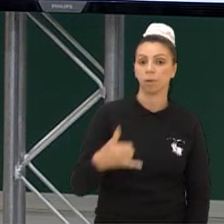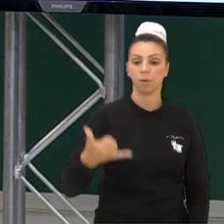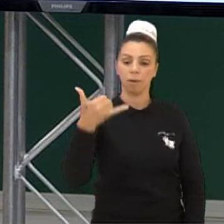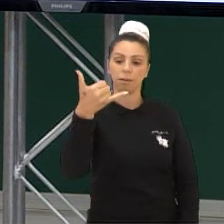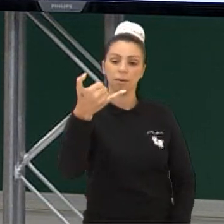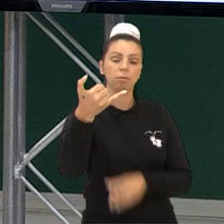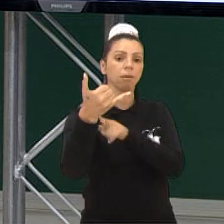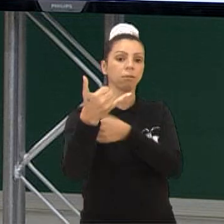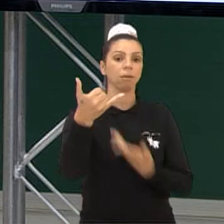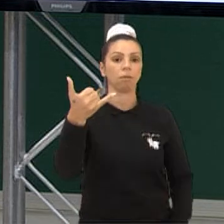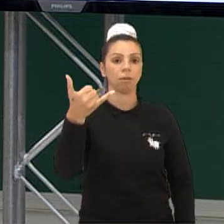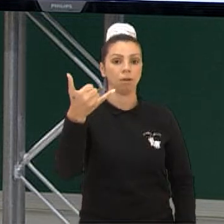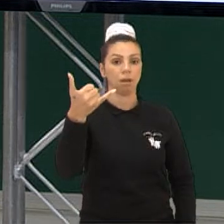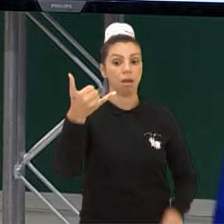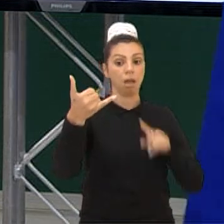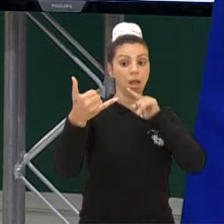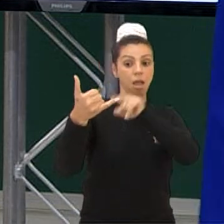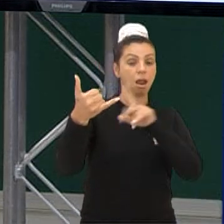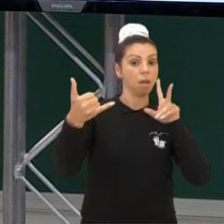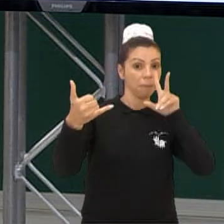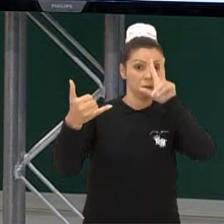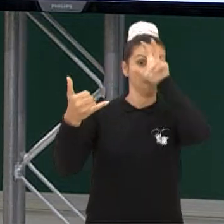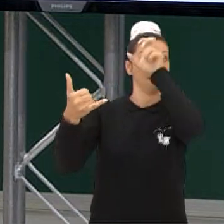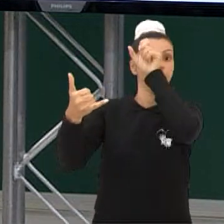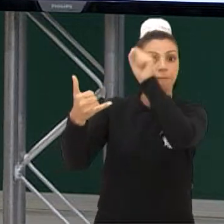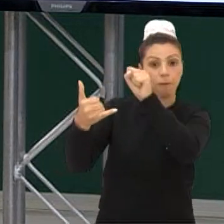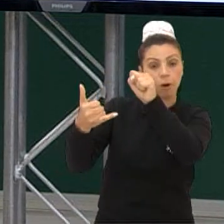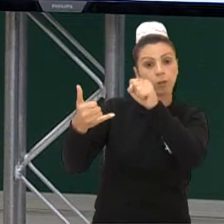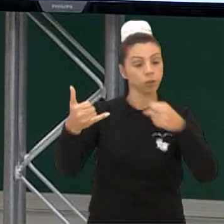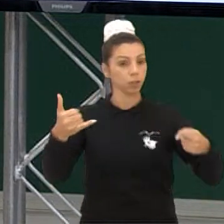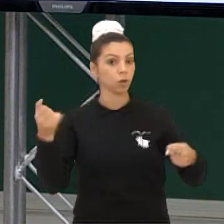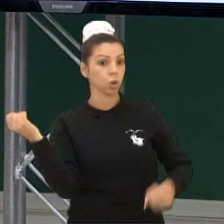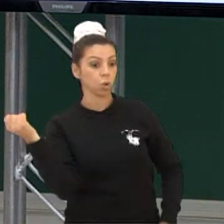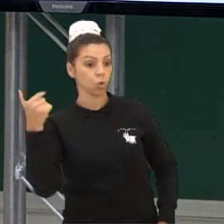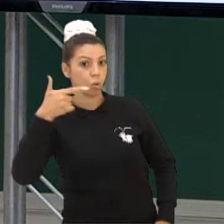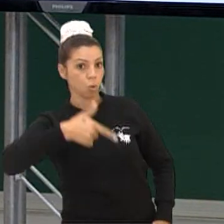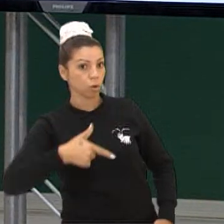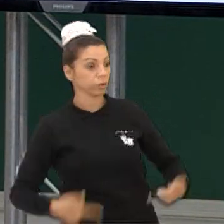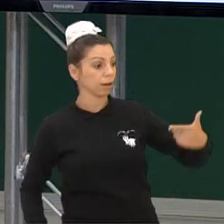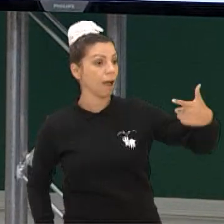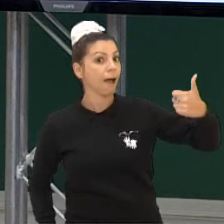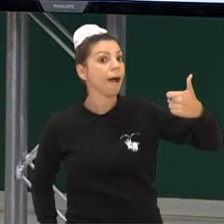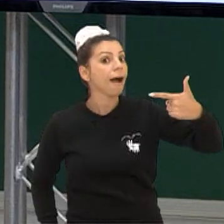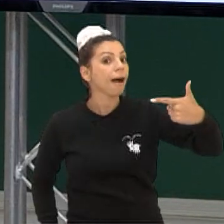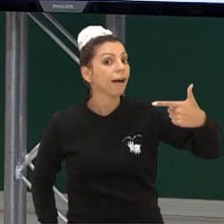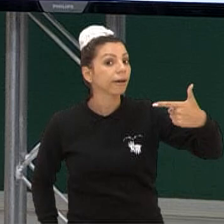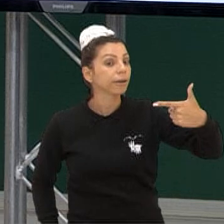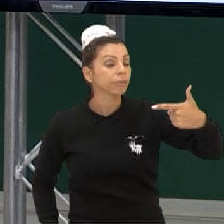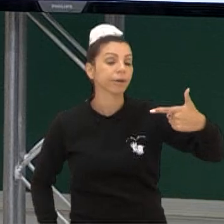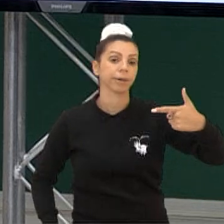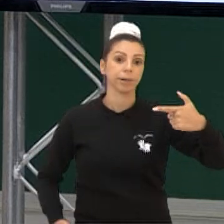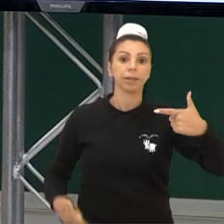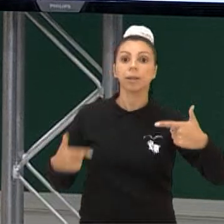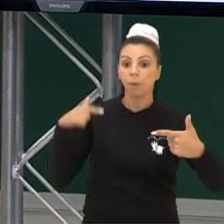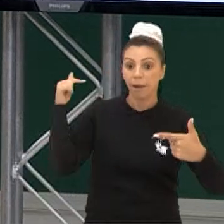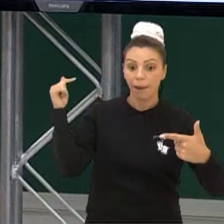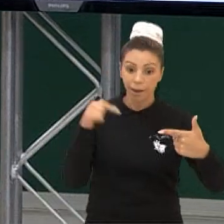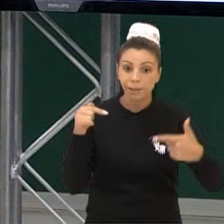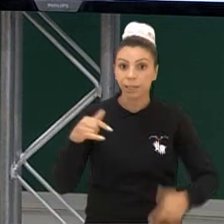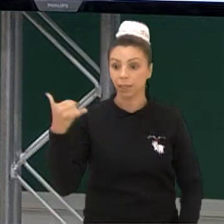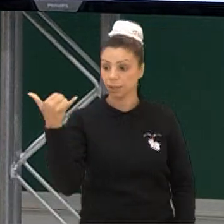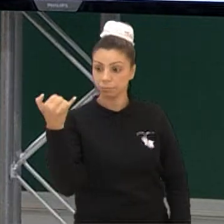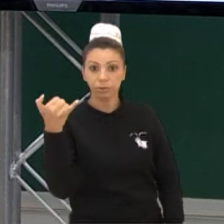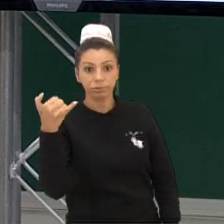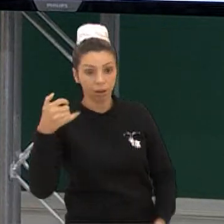essa caneta ela é mais forte que uma arma de fogo. E que conceito estou colocando? Estou colocando que essa caneta ela pode assinar alguma coisa que pode mudar um país.